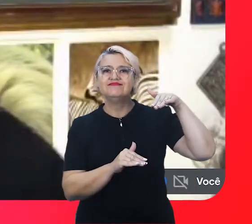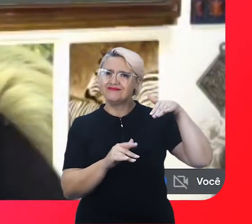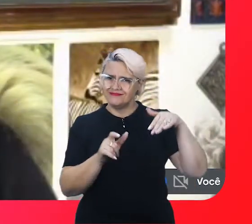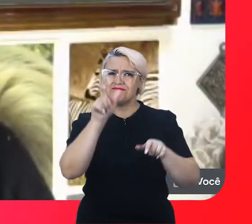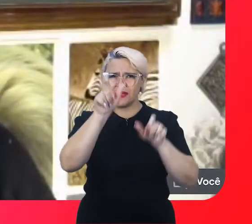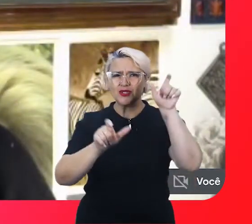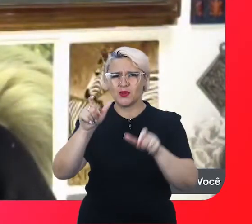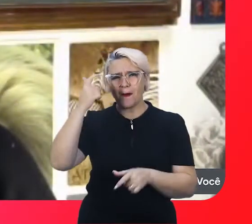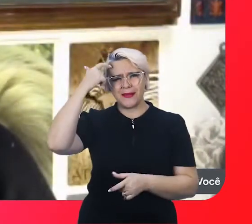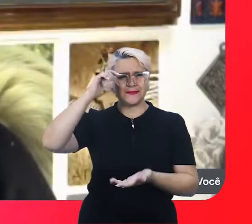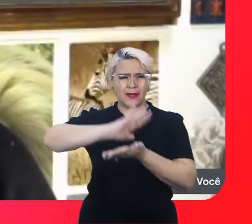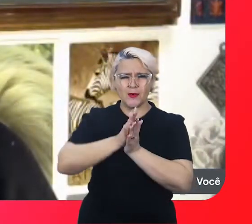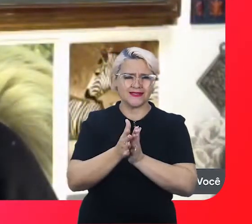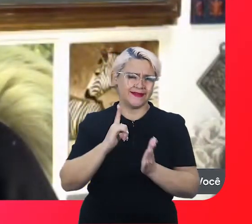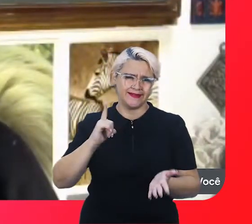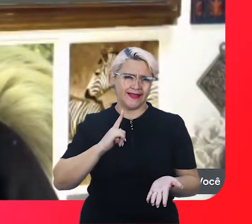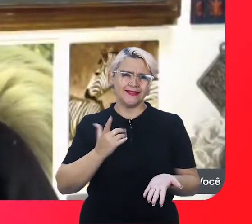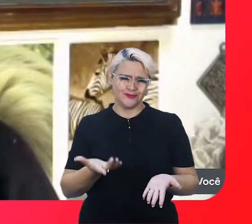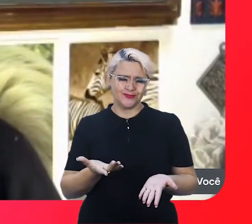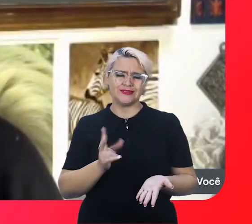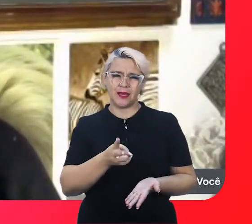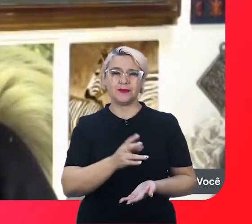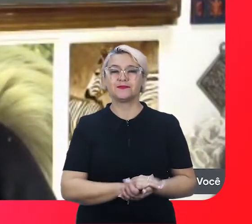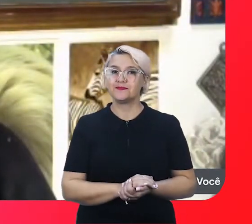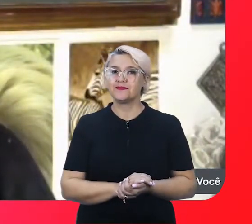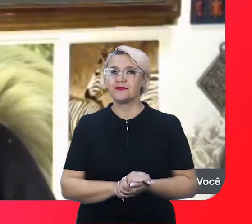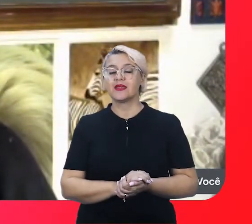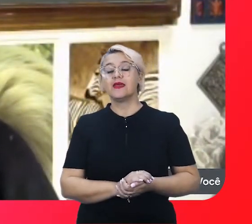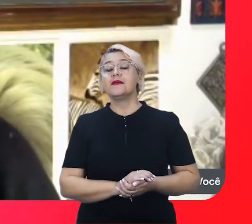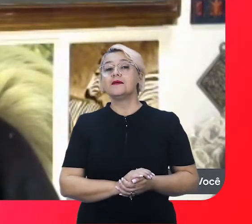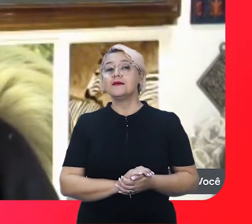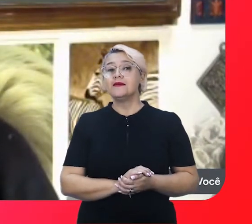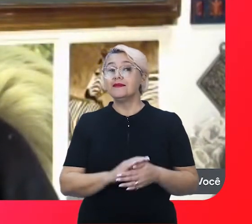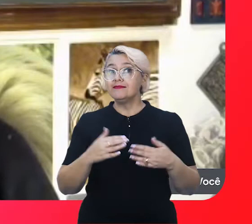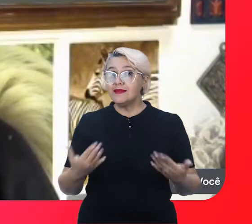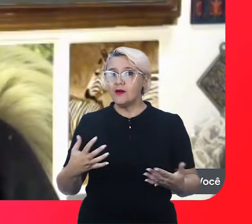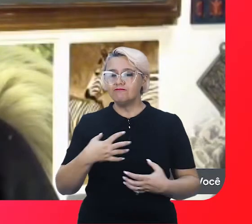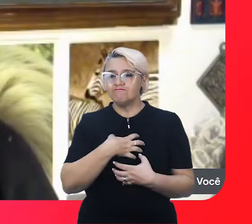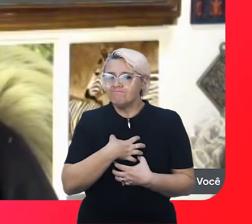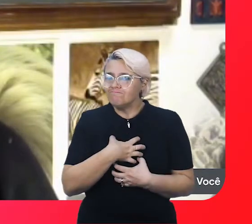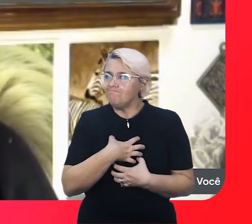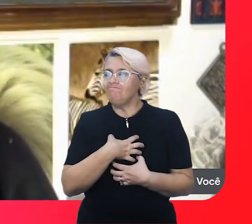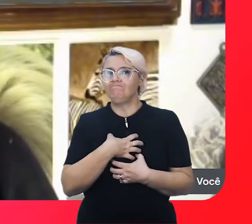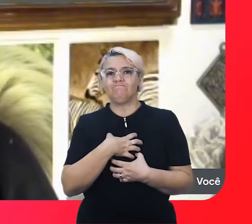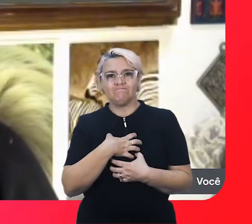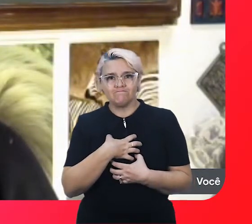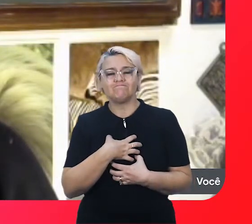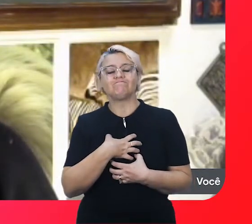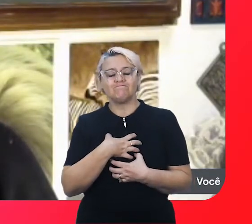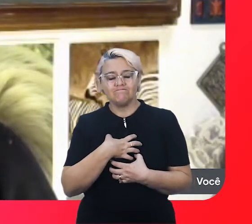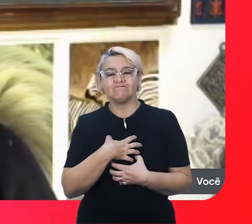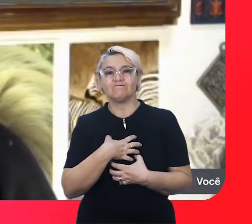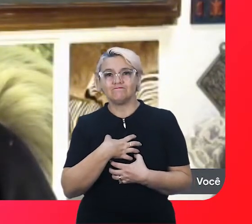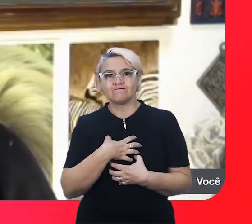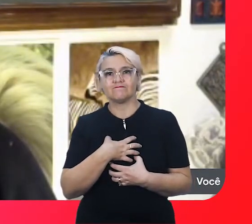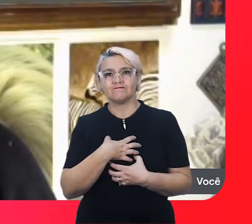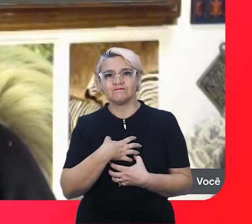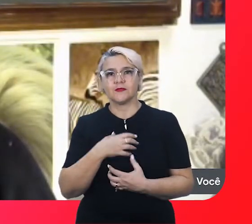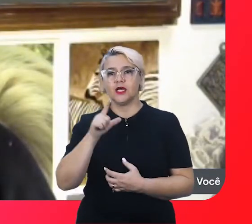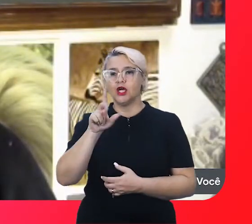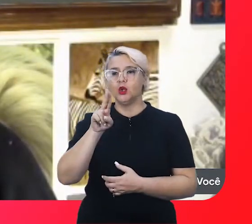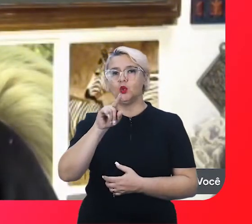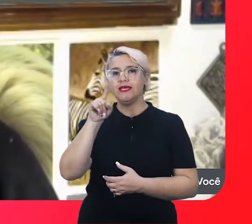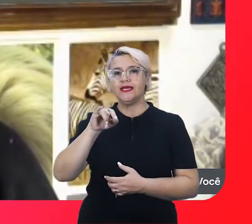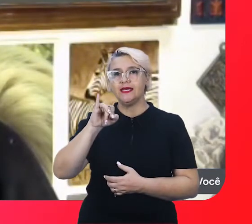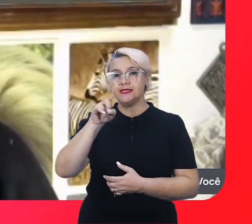né, preconceituoso, estigmatizante que a gente tem. Então, aquilo me tocou muito como jornalista. O Luiz Felipe